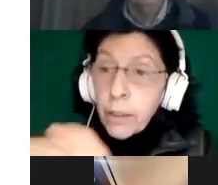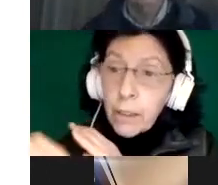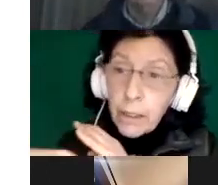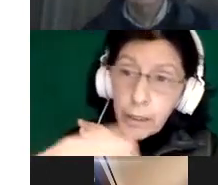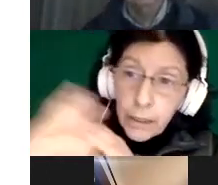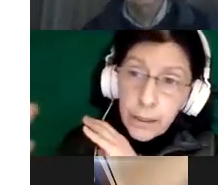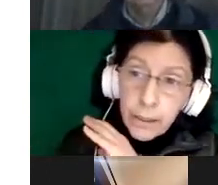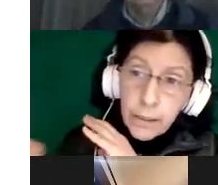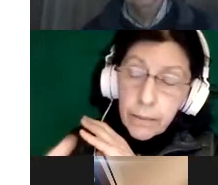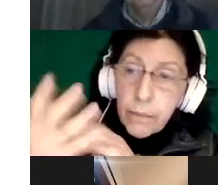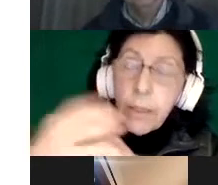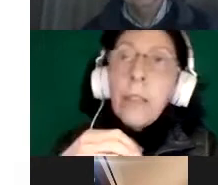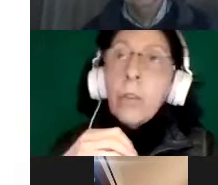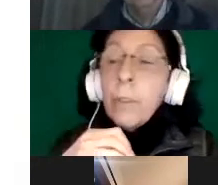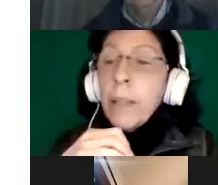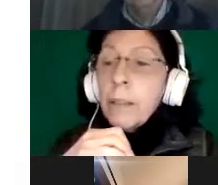possível